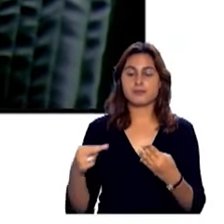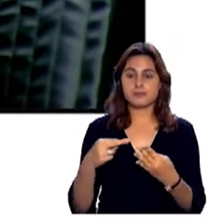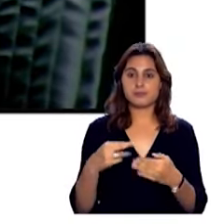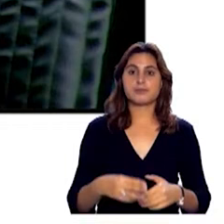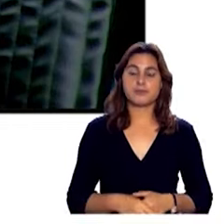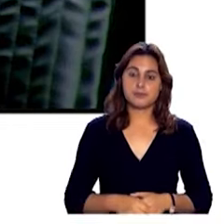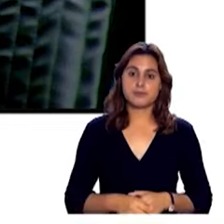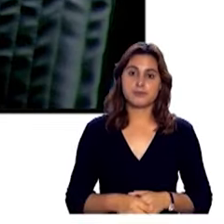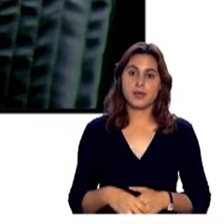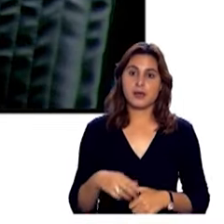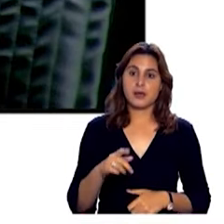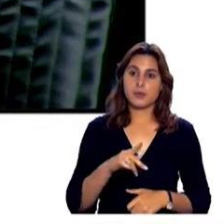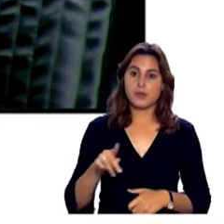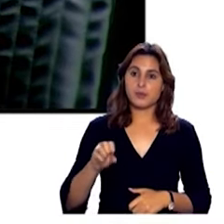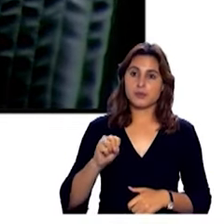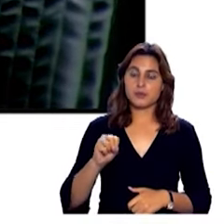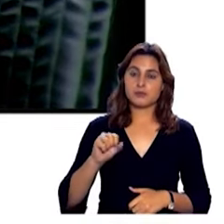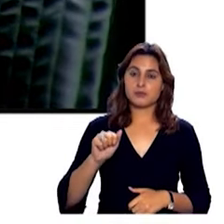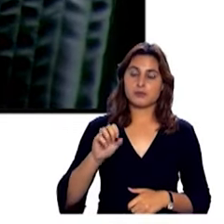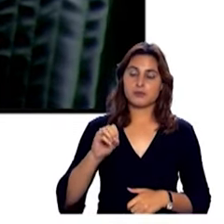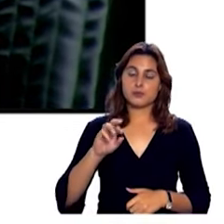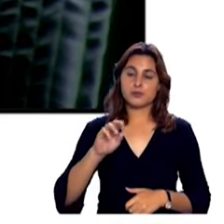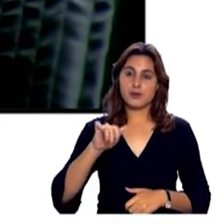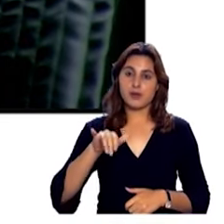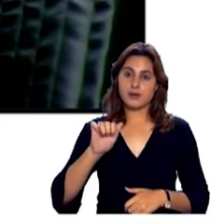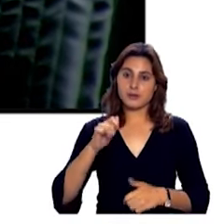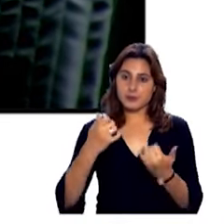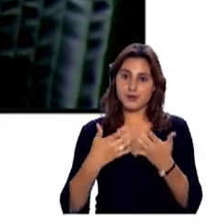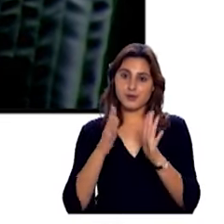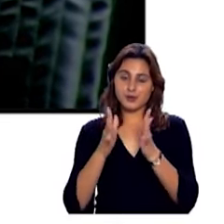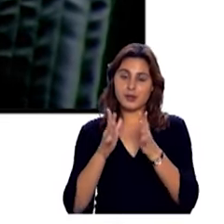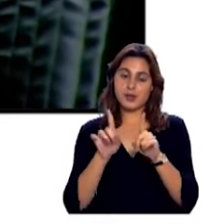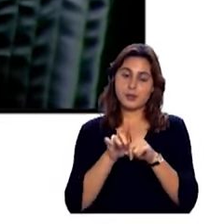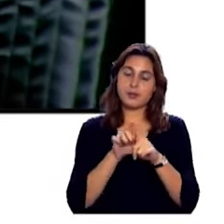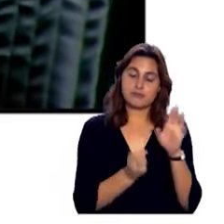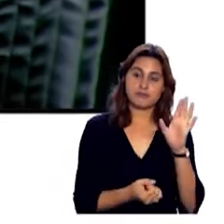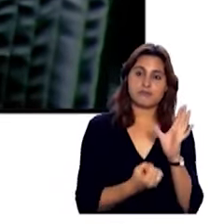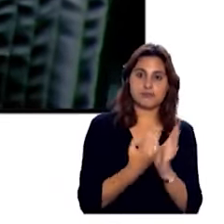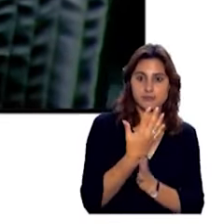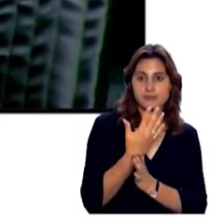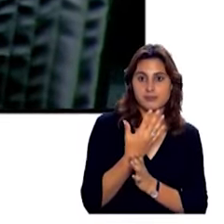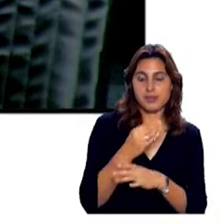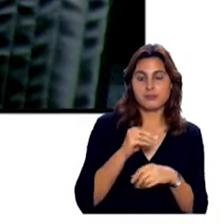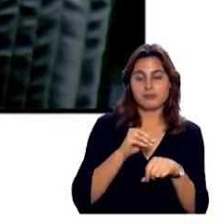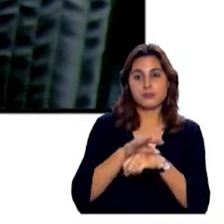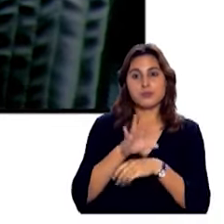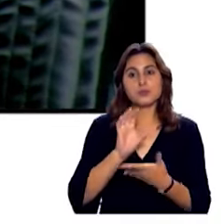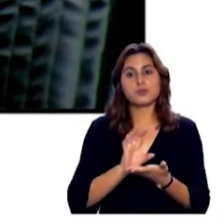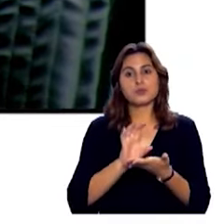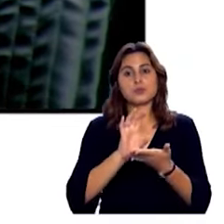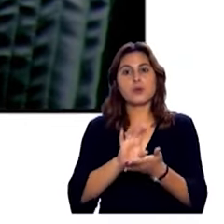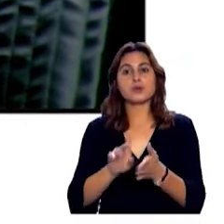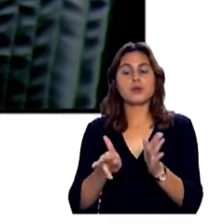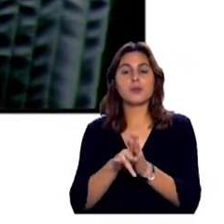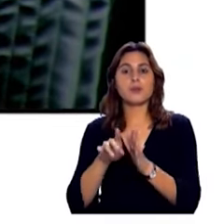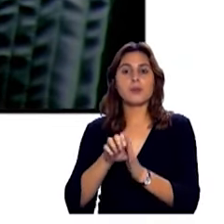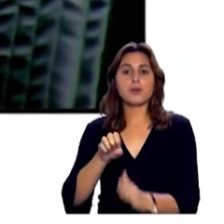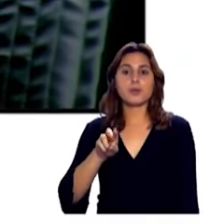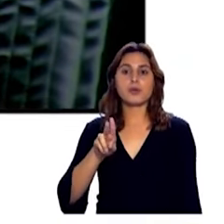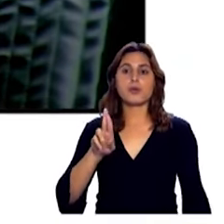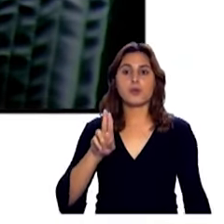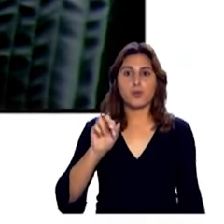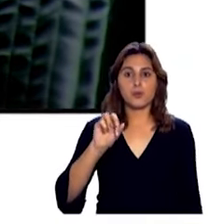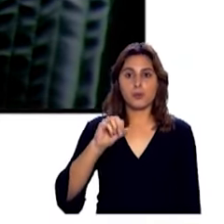soria mencionou esse dado aqui até a criação também recomendada pelo conselho da Europa né também mencionado pela professora